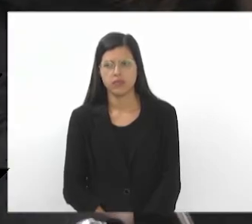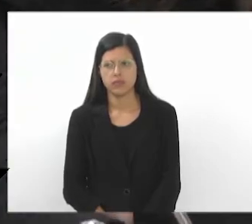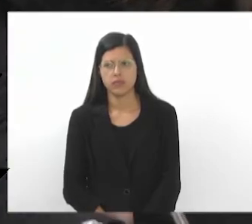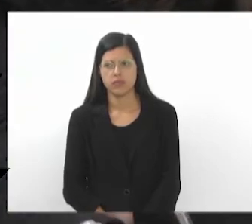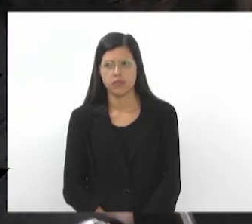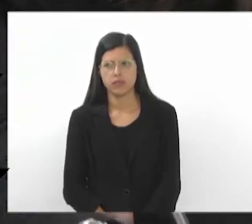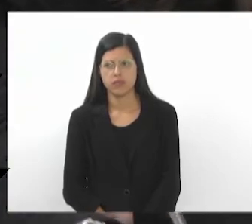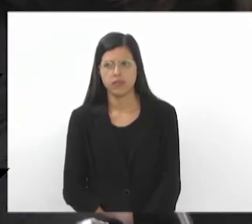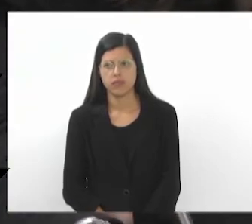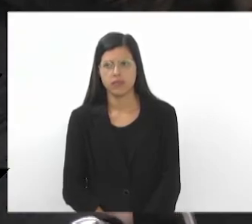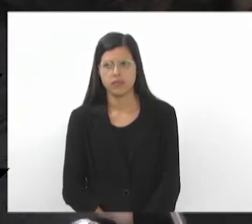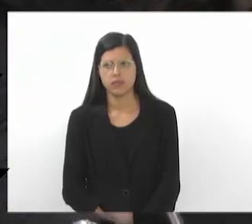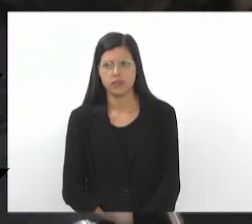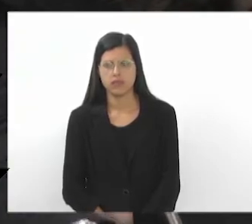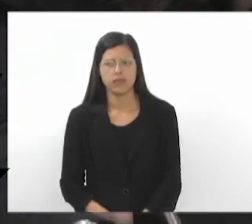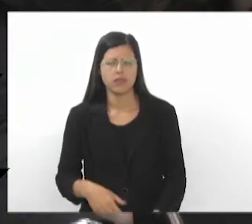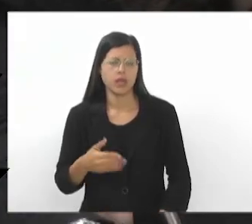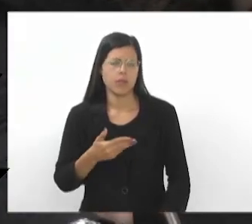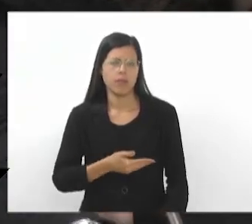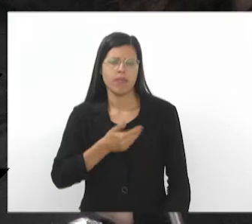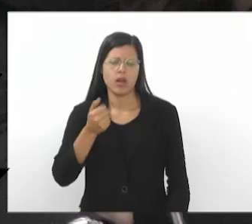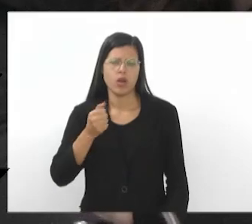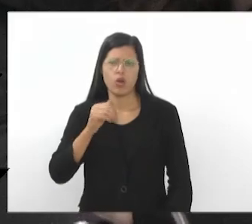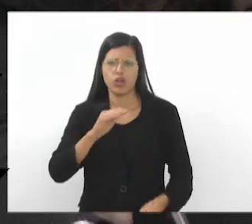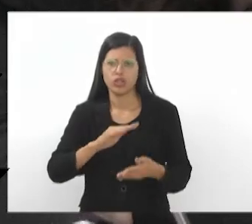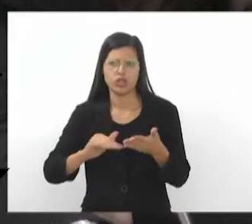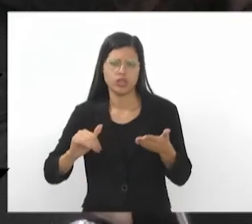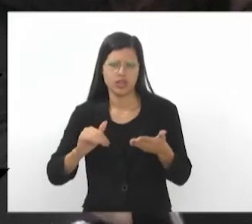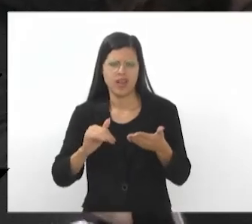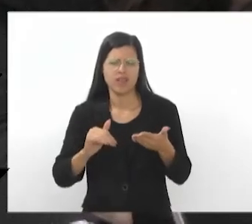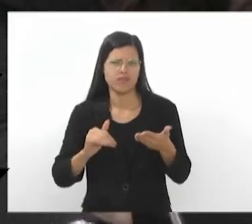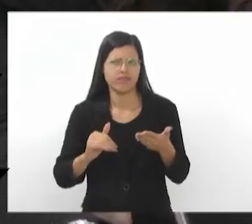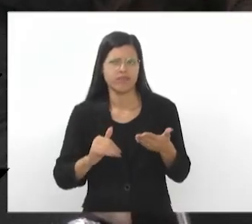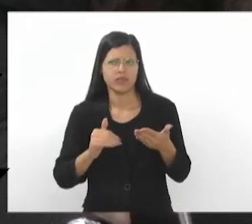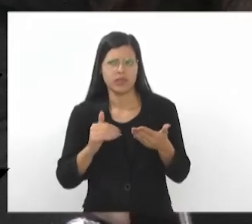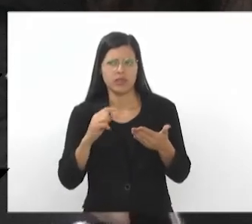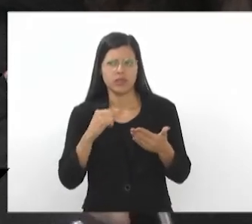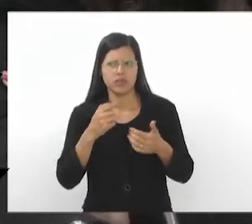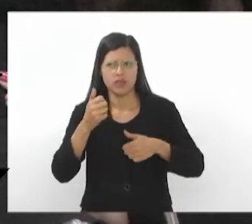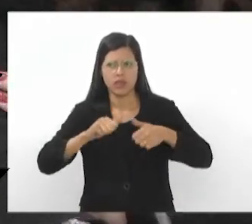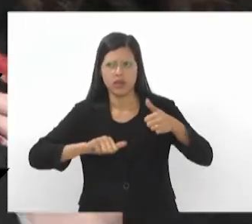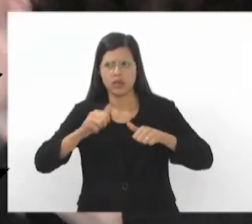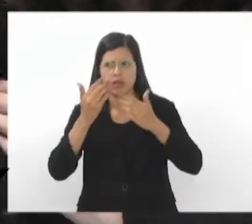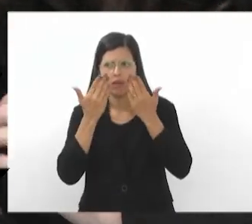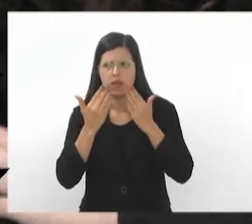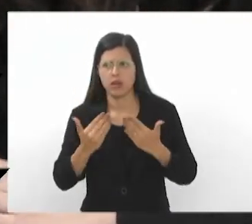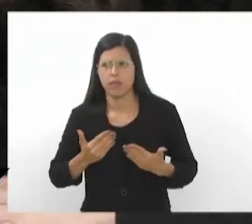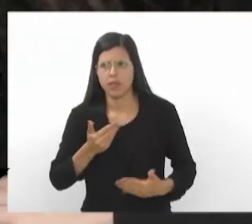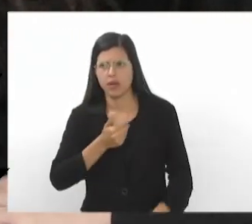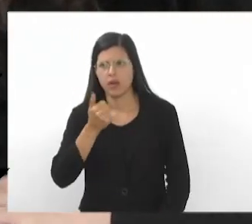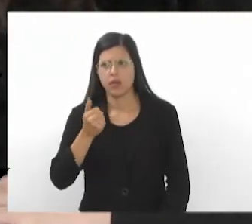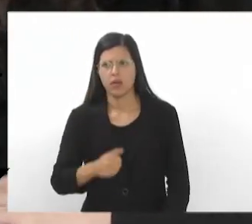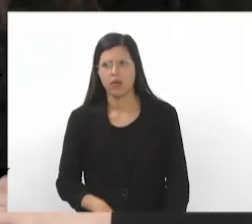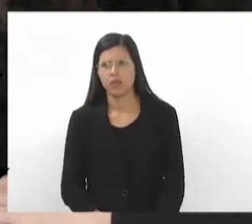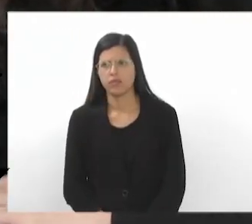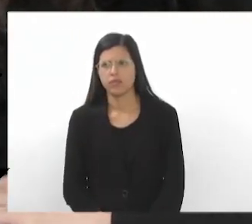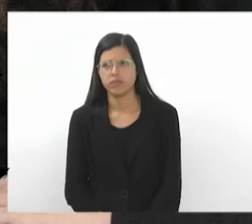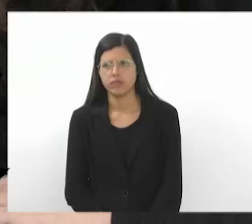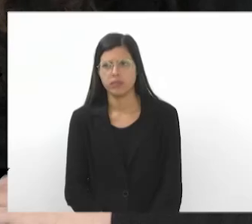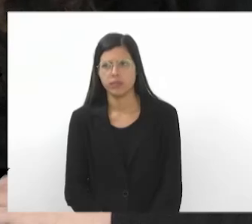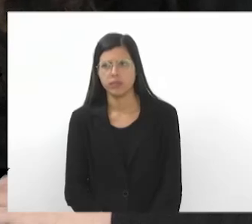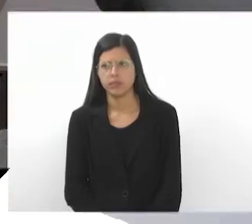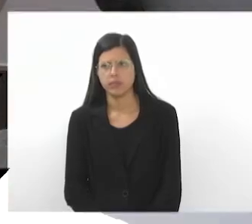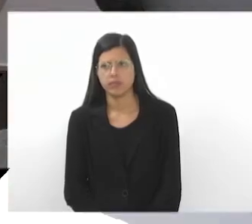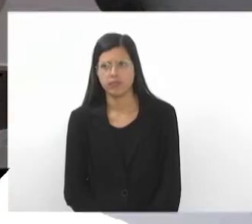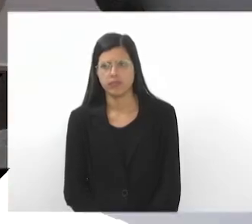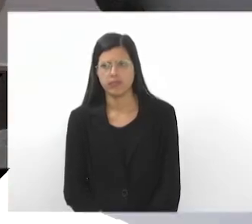Presidente, melhor retirar de pauta para a gente avaliar melhor, né? eu sugiro, prudente. presidente, deixa eu